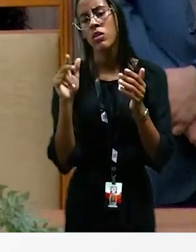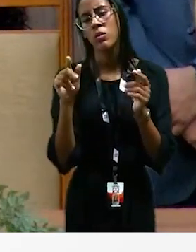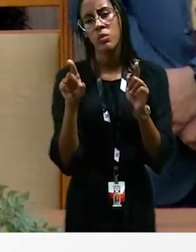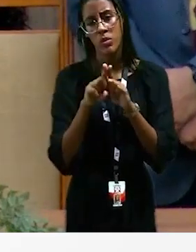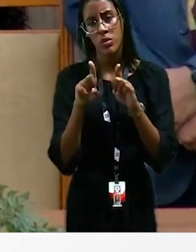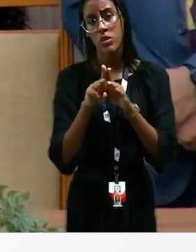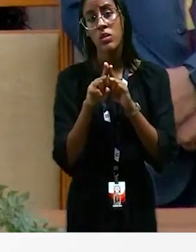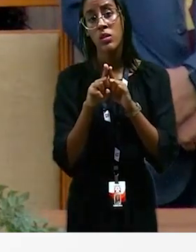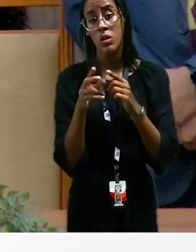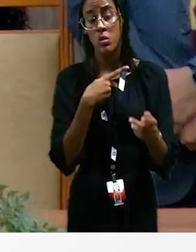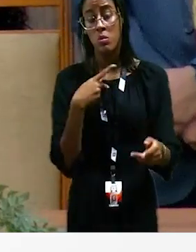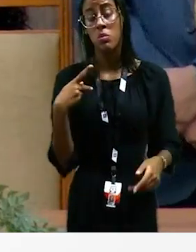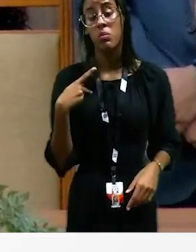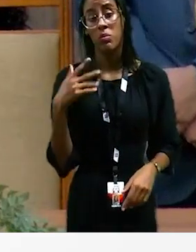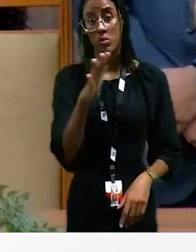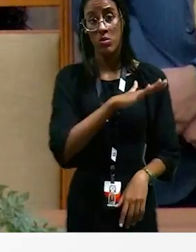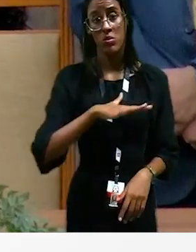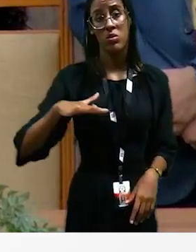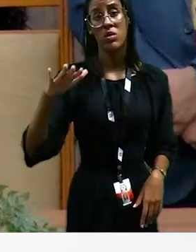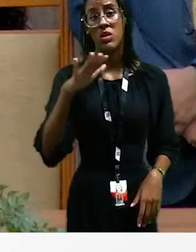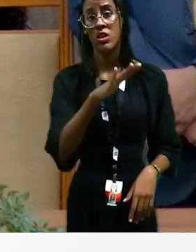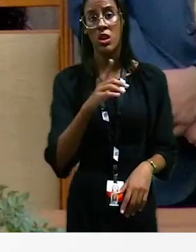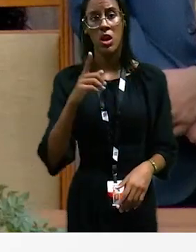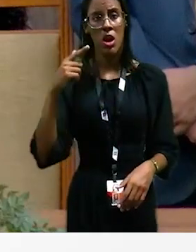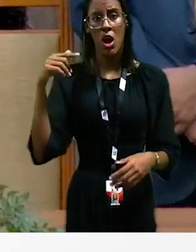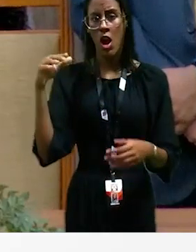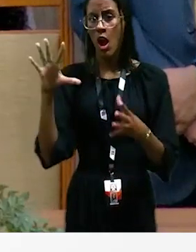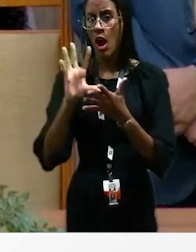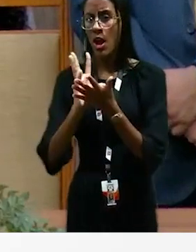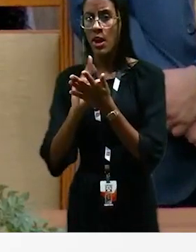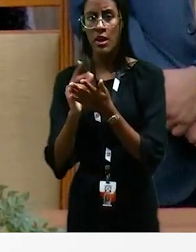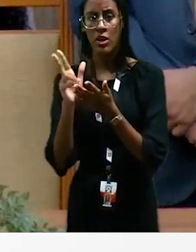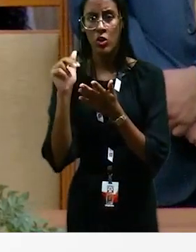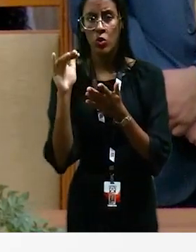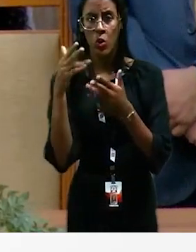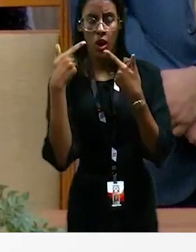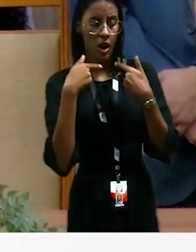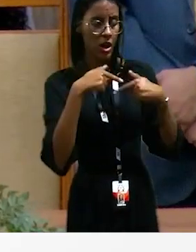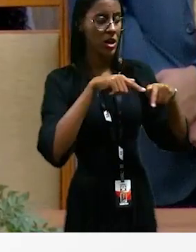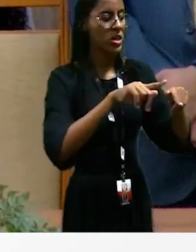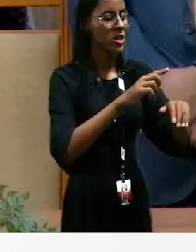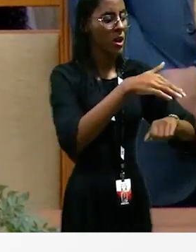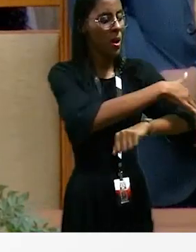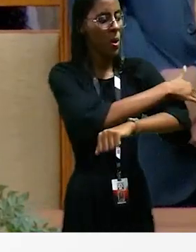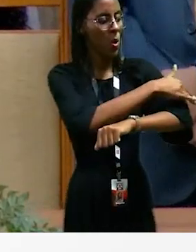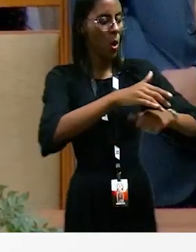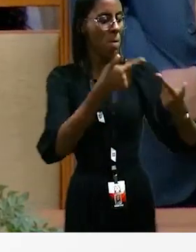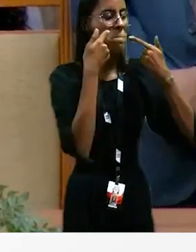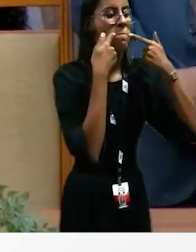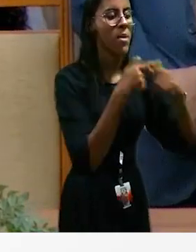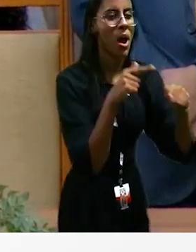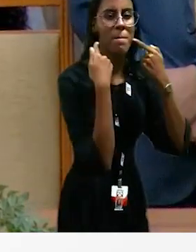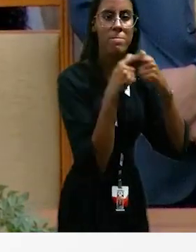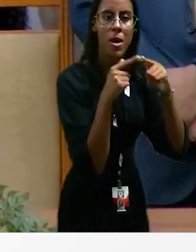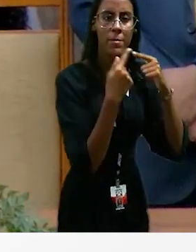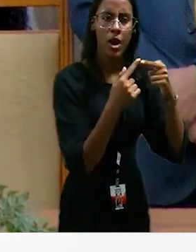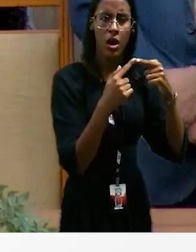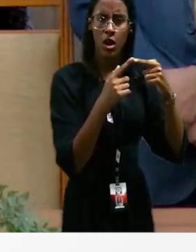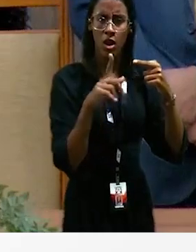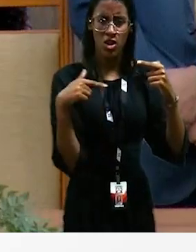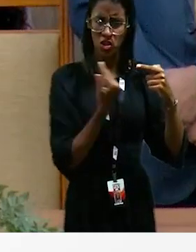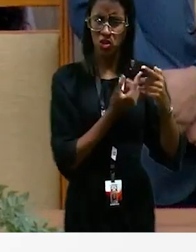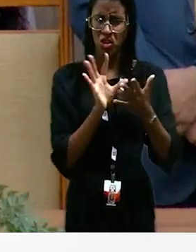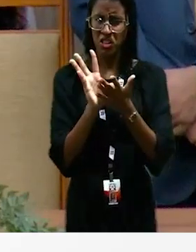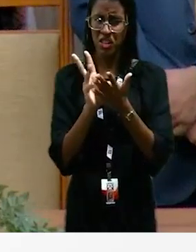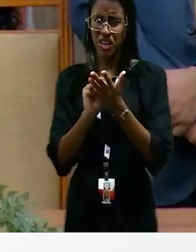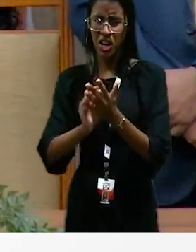ruas para atacar ninguém para desfazer de ninguém Nós não somos igreja de ódio Nós não somos igrejas para incentivar a